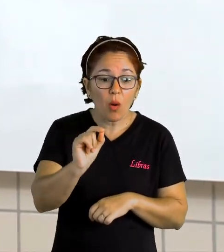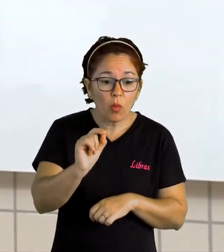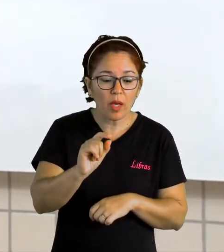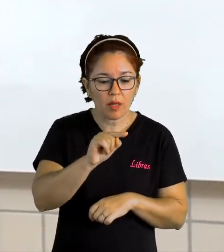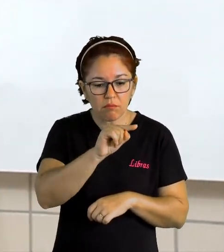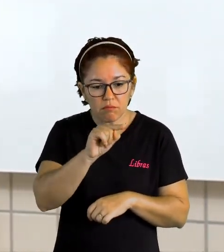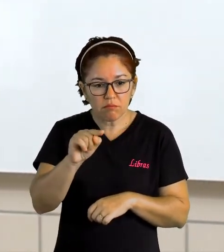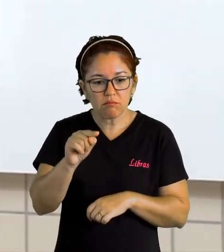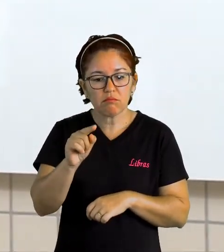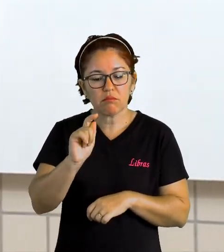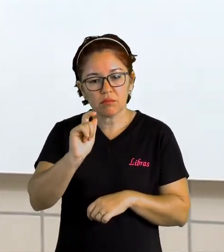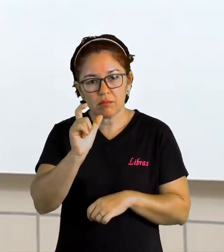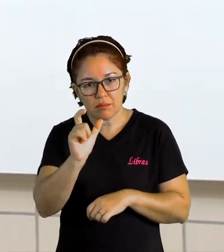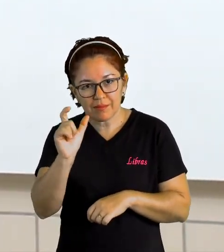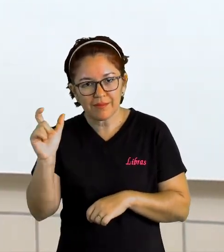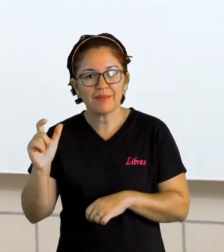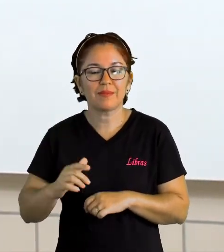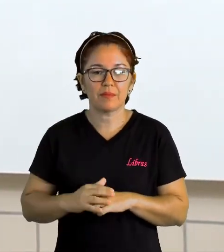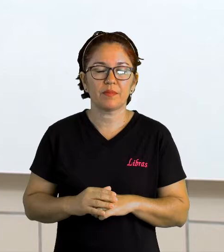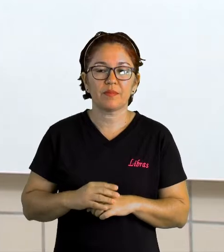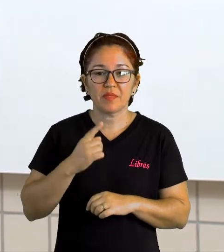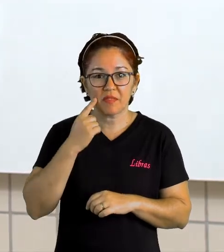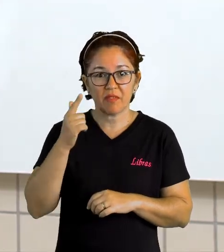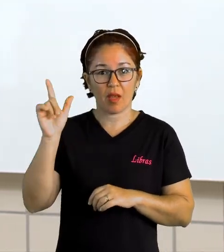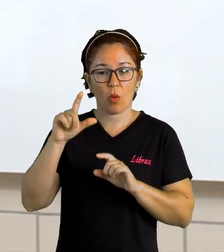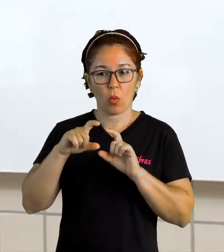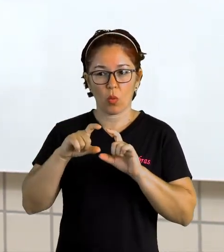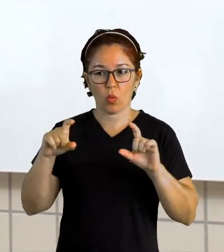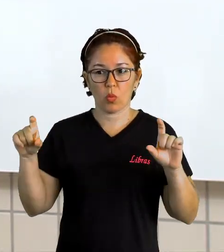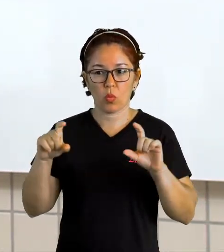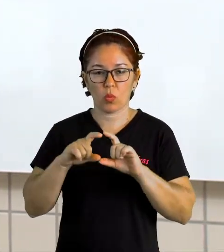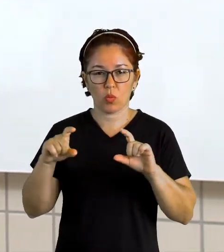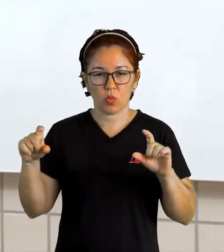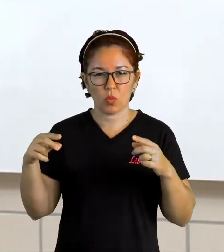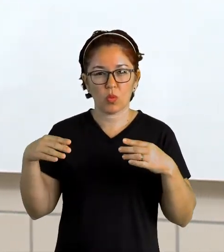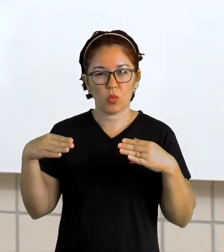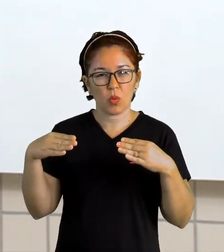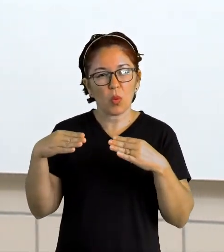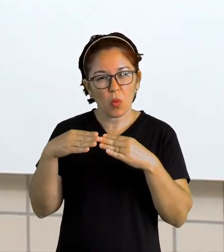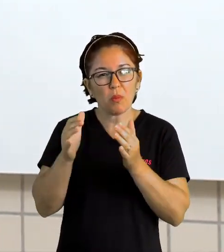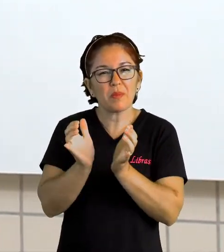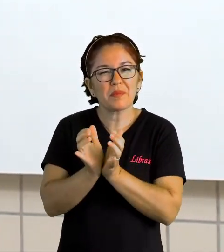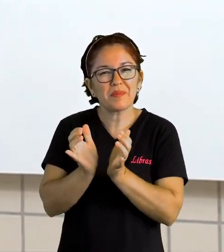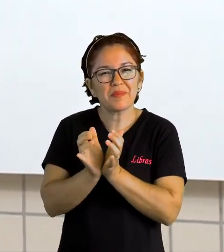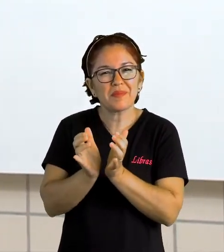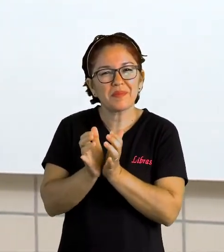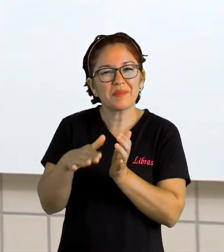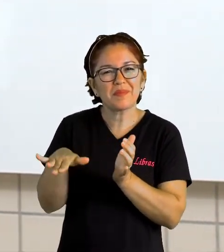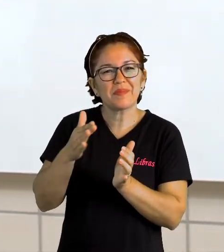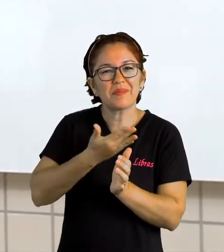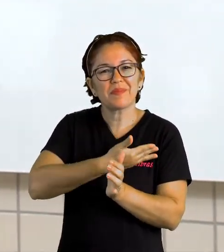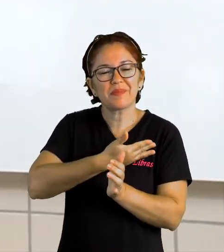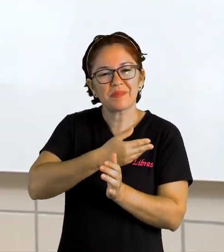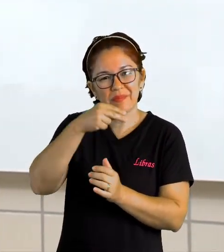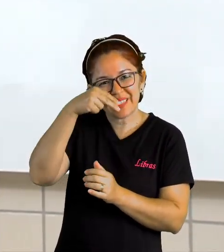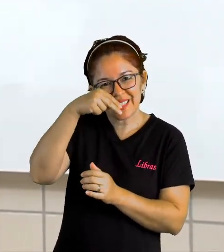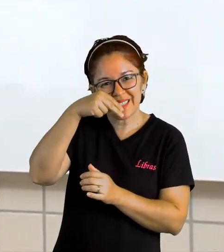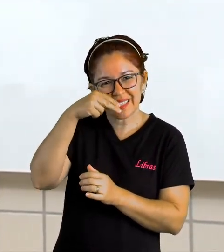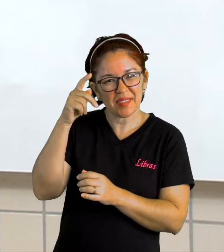para vocês mais uma tirinha, lá da história da Turma da Mônica, ok? E aí a gente já vai